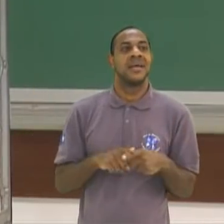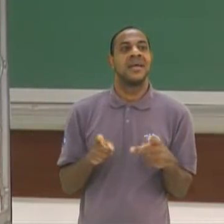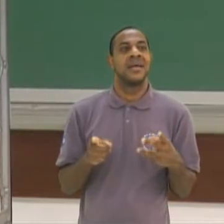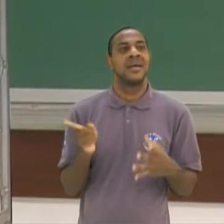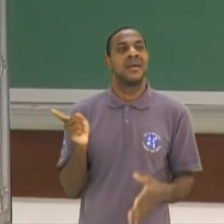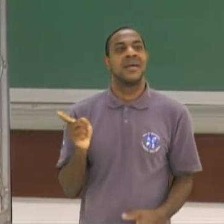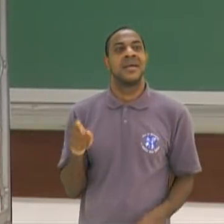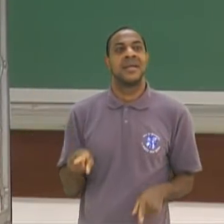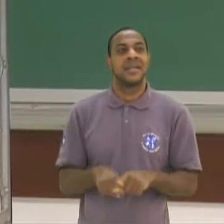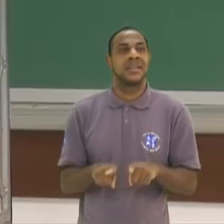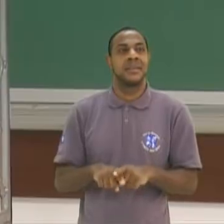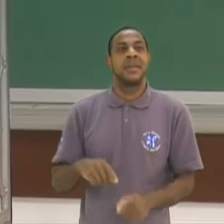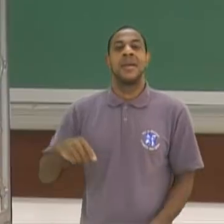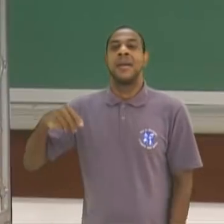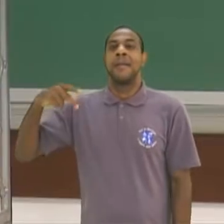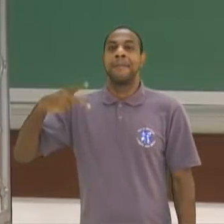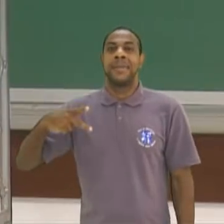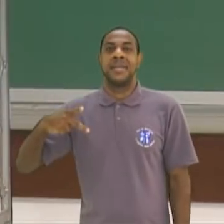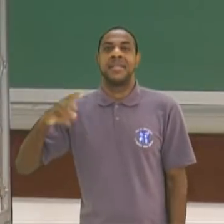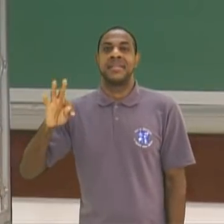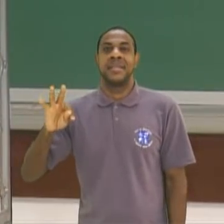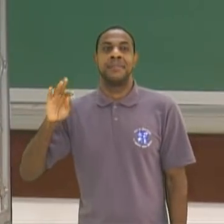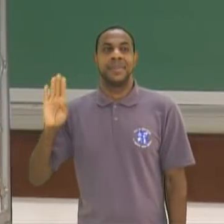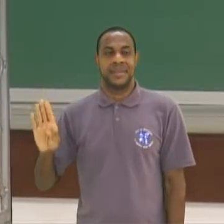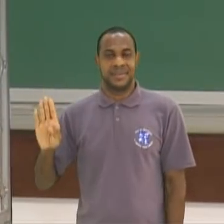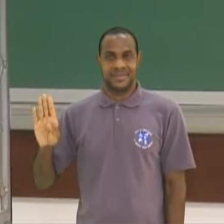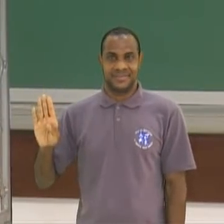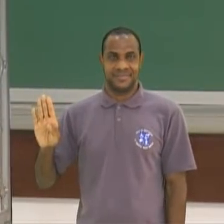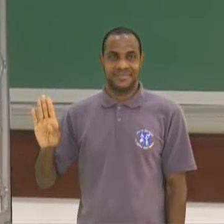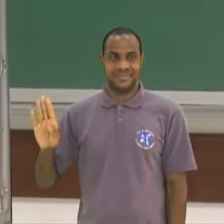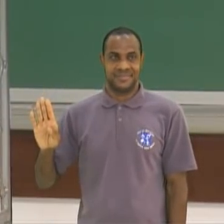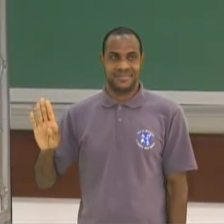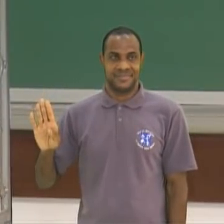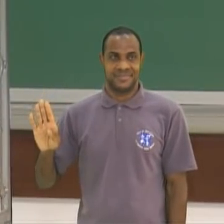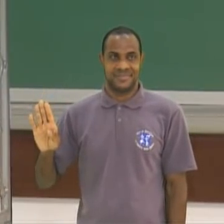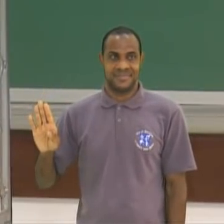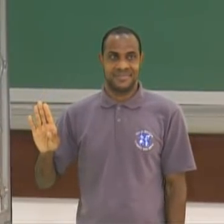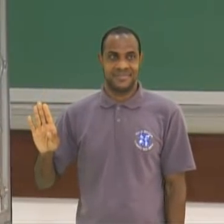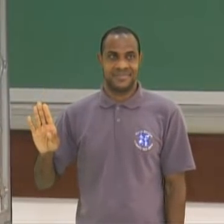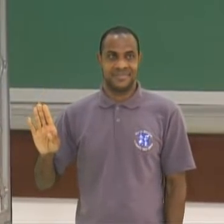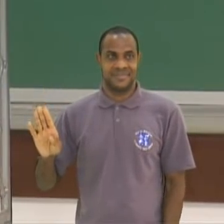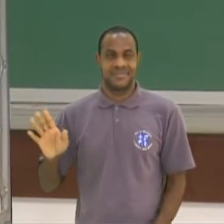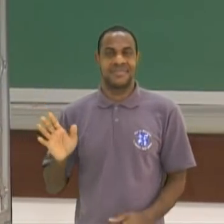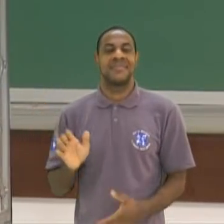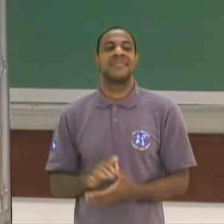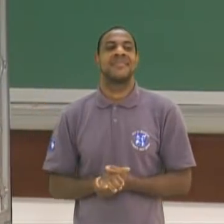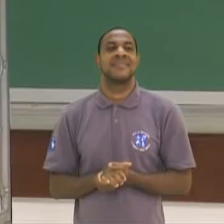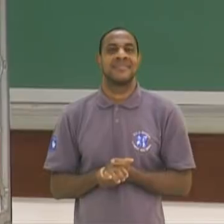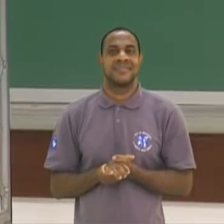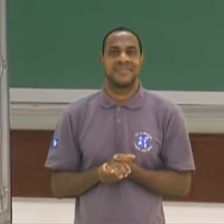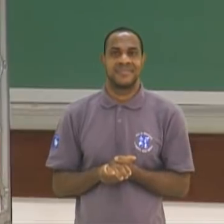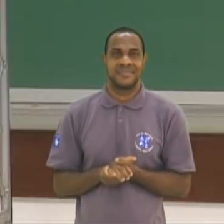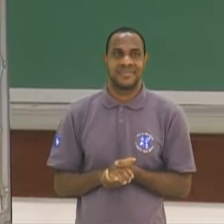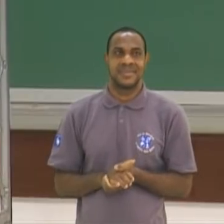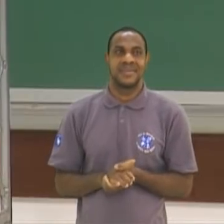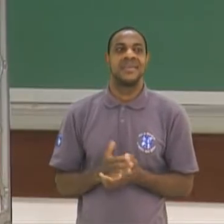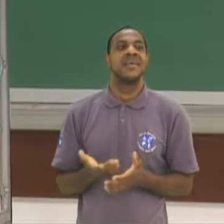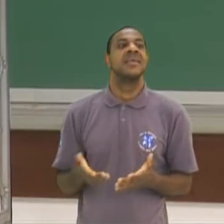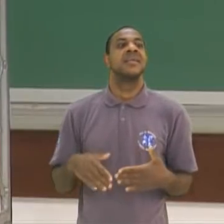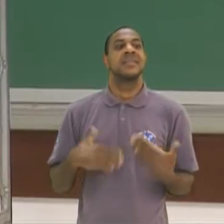Partido Trabalhista Brasileiro, liderado então pelos herdeiros políticos de Getúlio